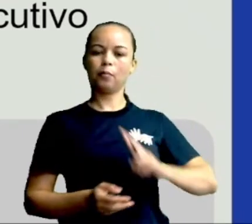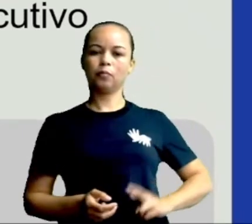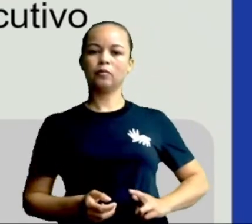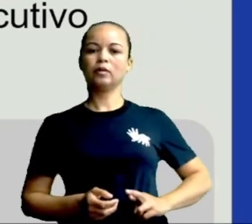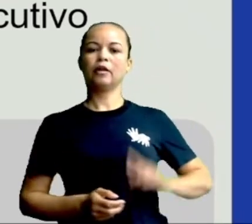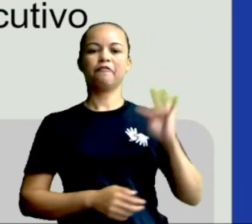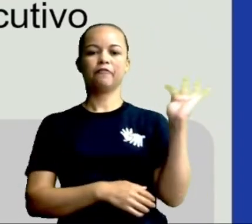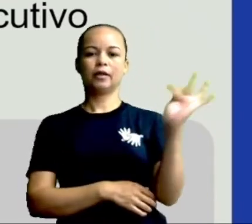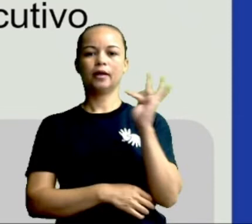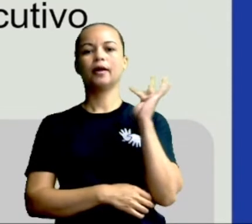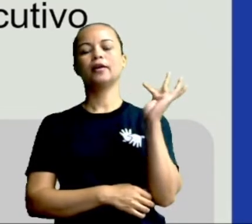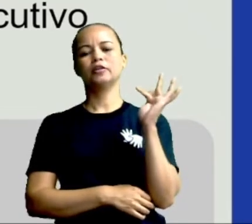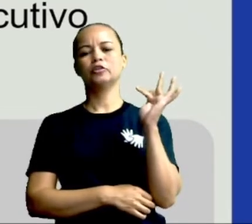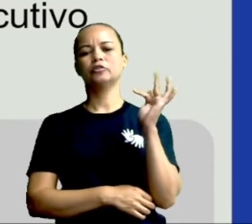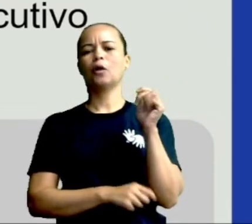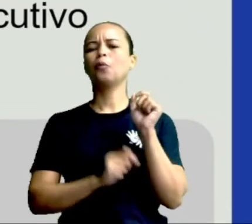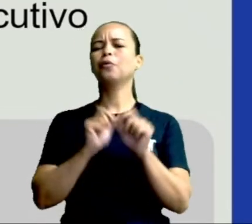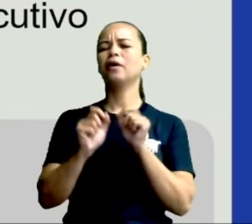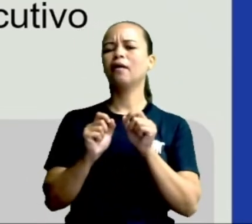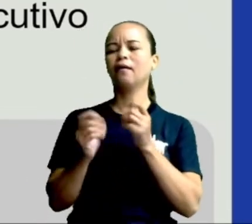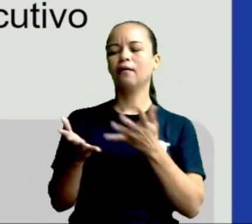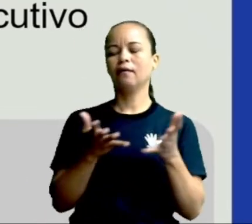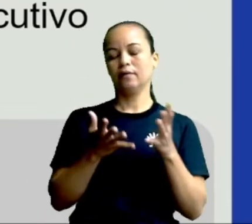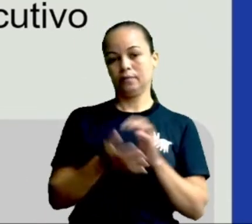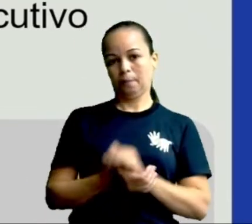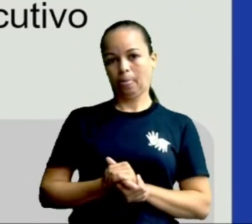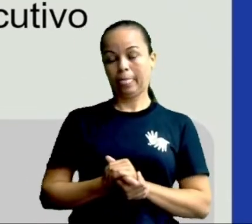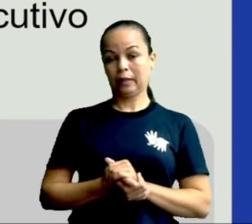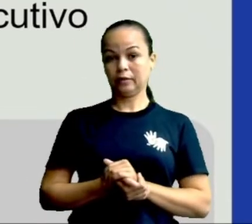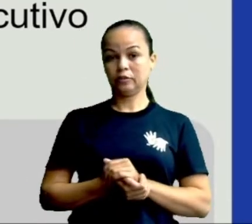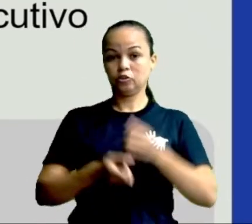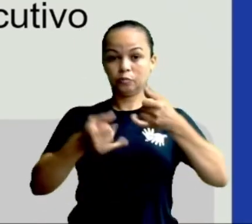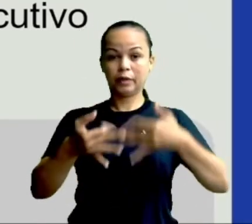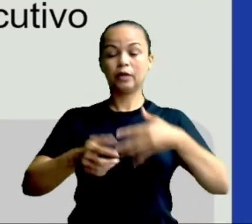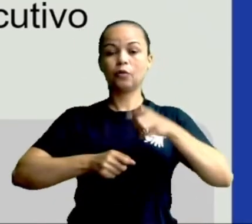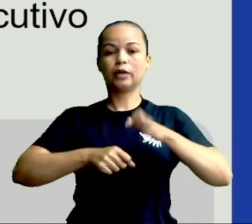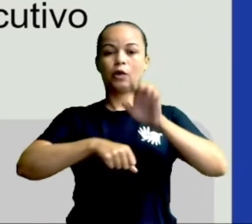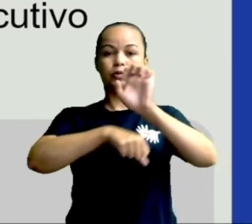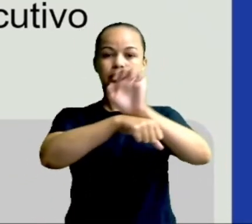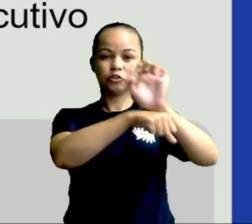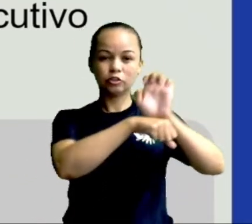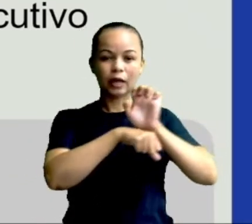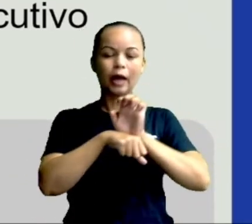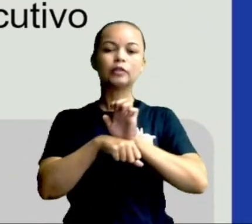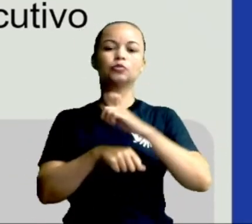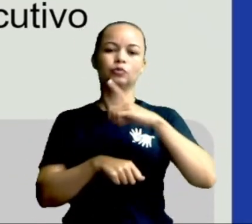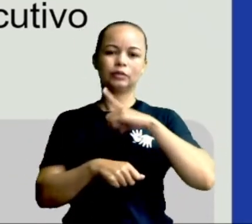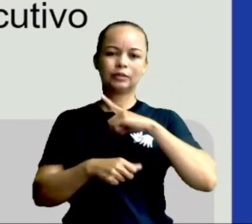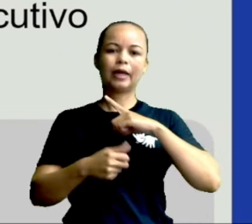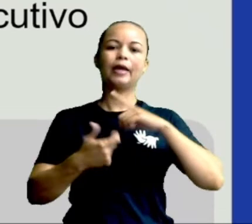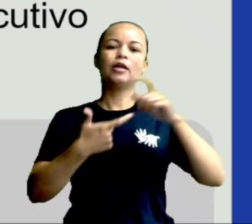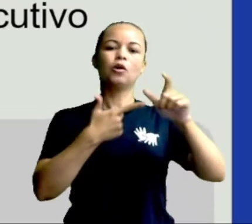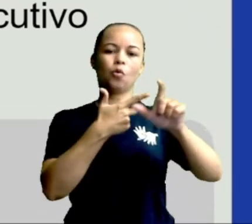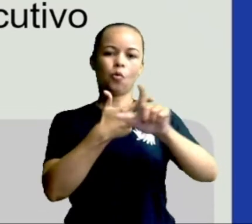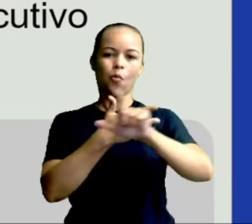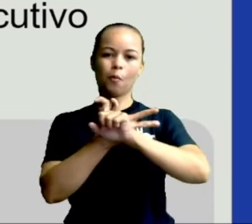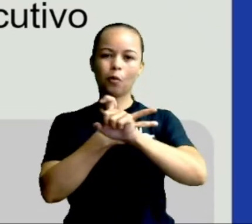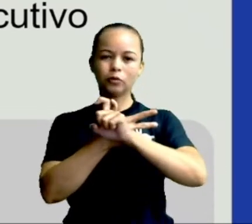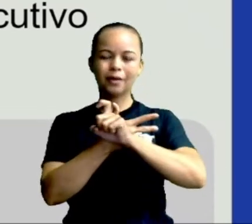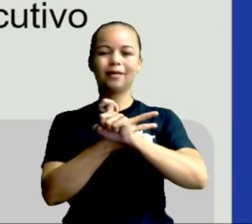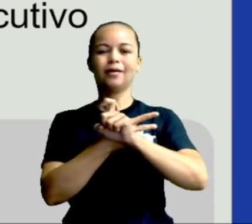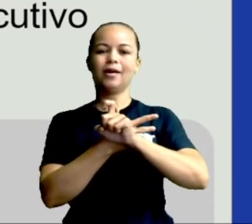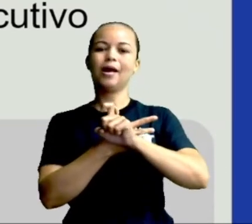professora quer dizer que os estados eles têm um poder executivo próprio com certa autonomia